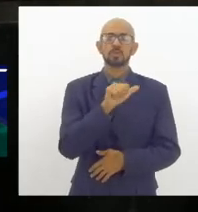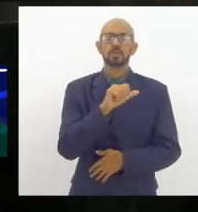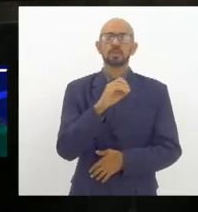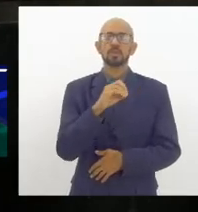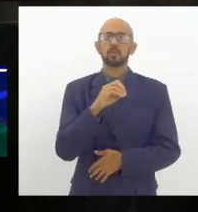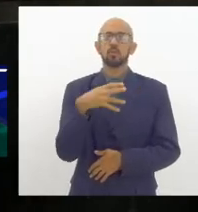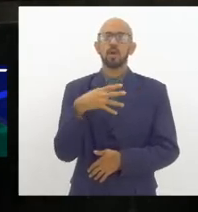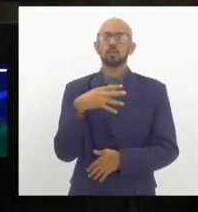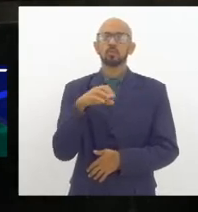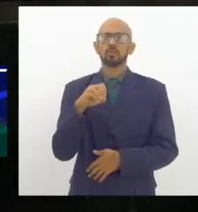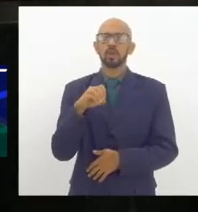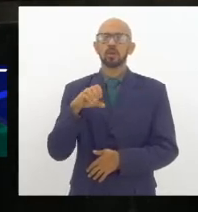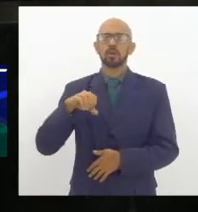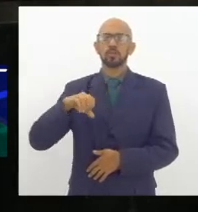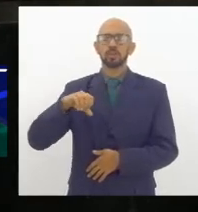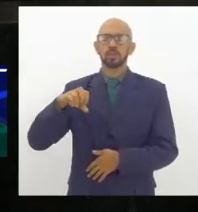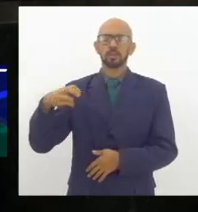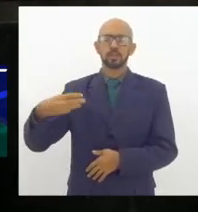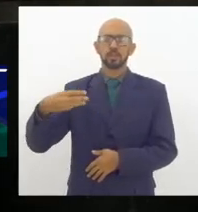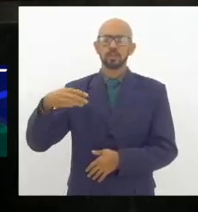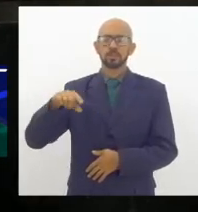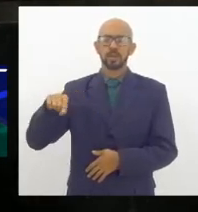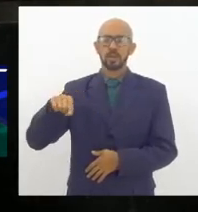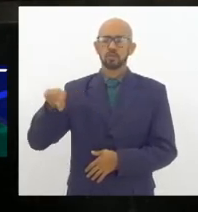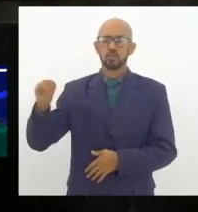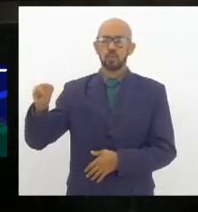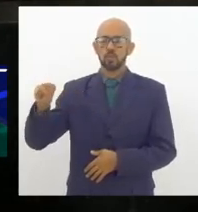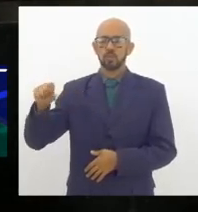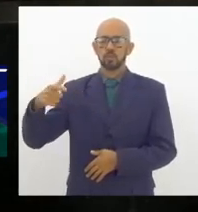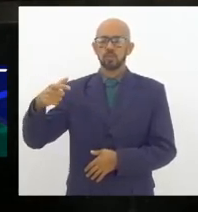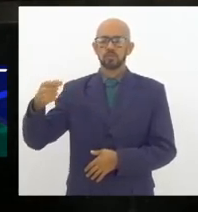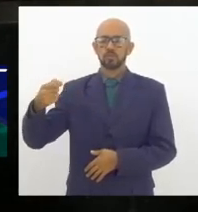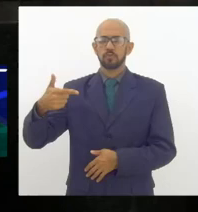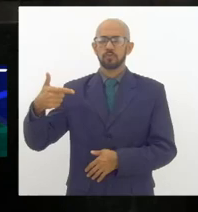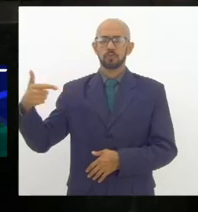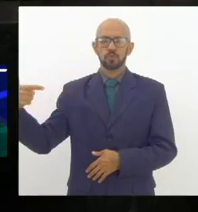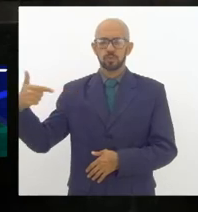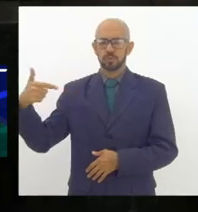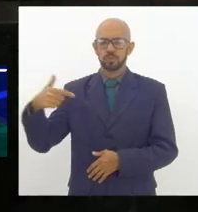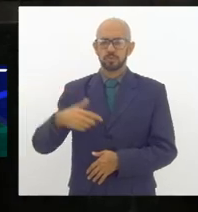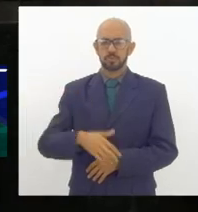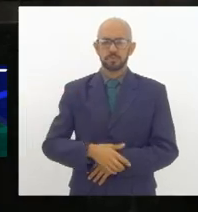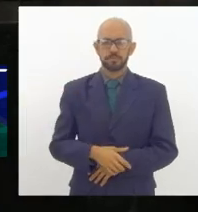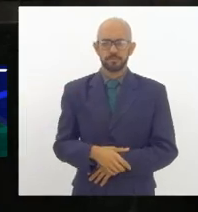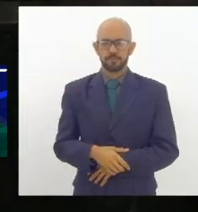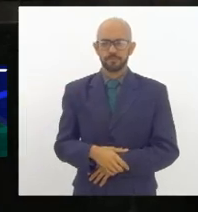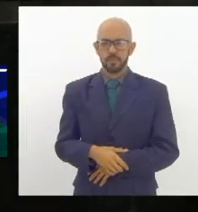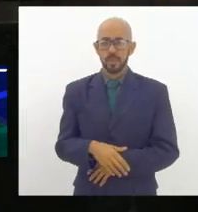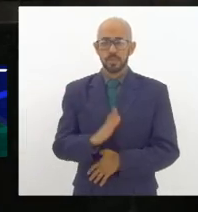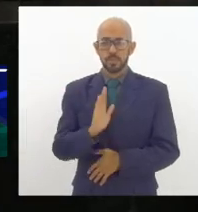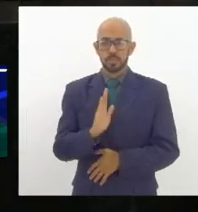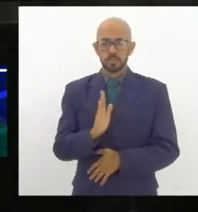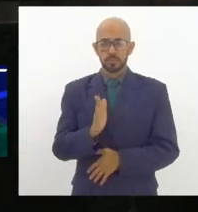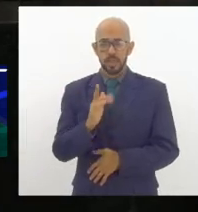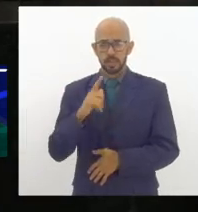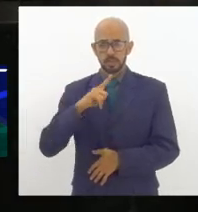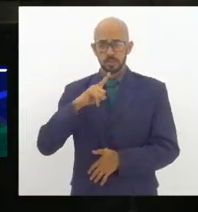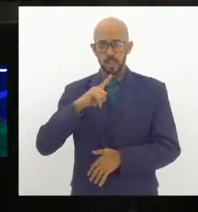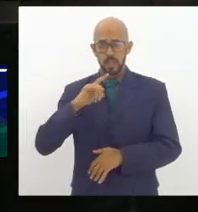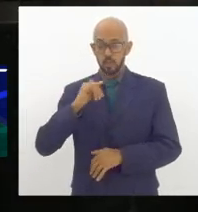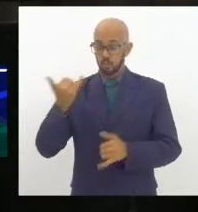104.10 93 traço 8 de 2022 e já tem o